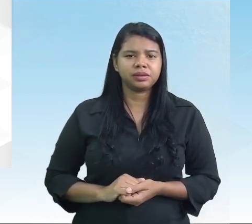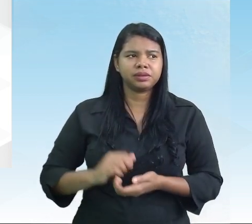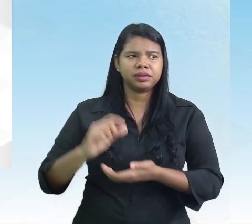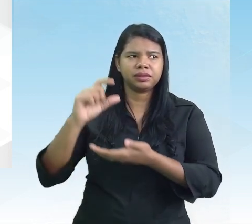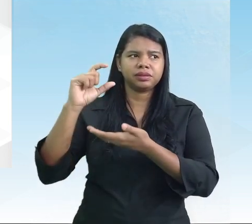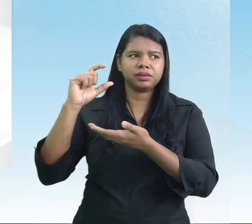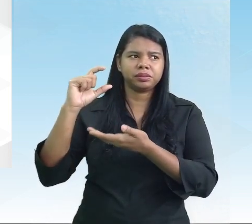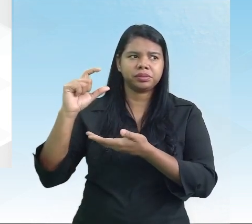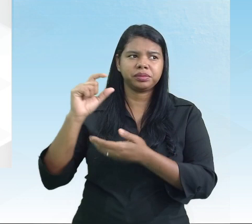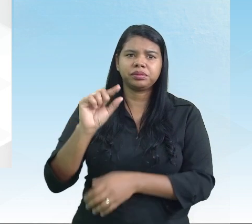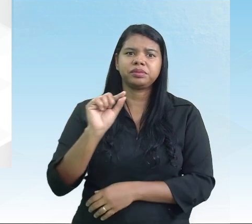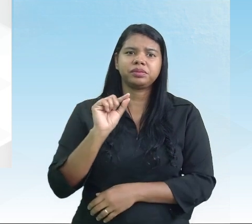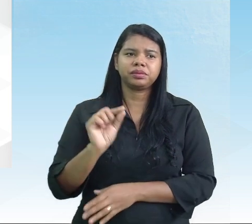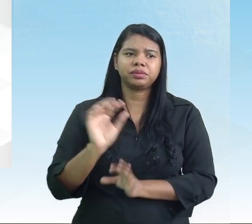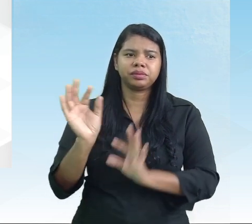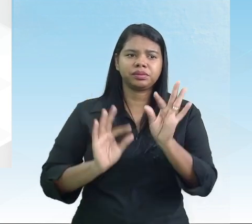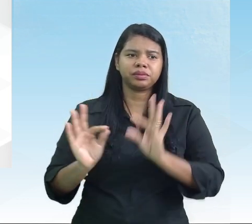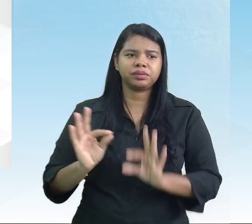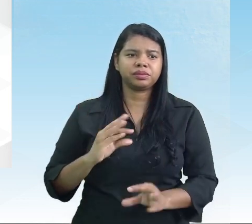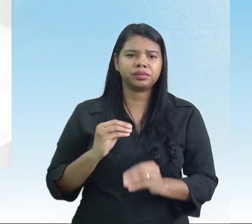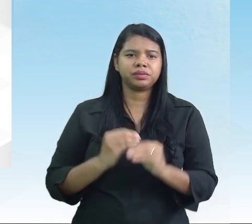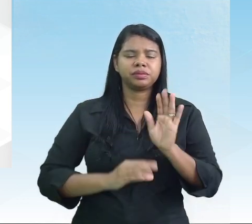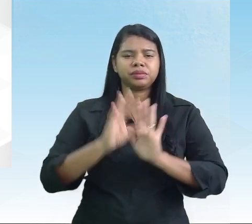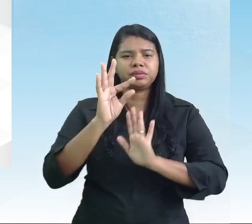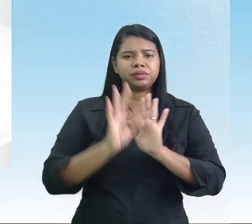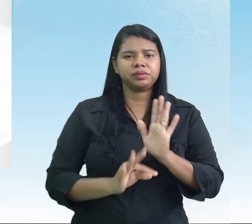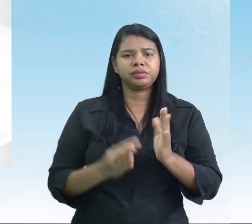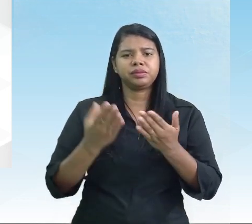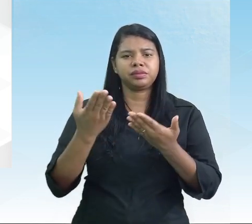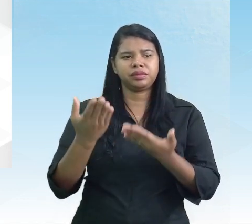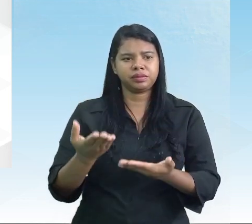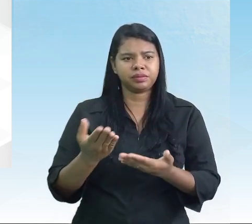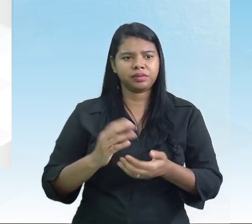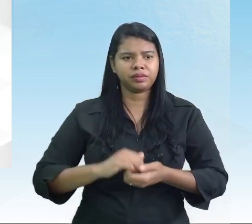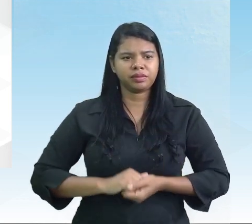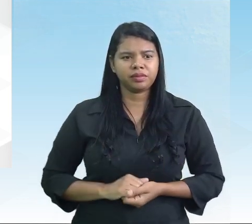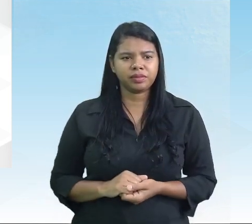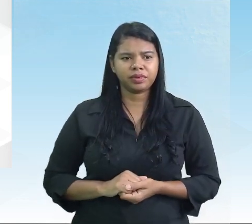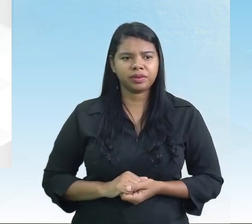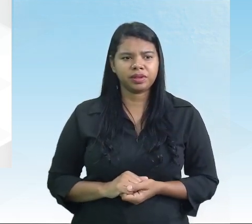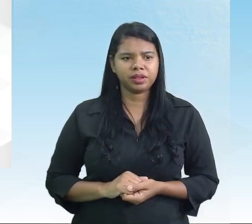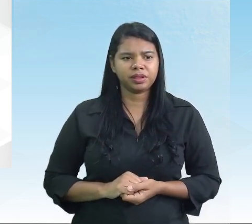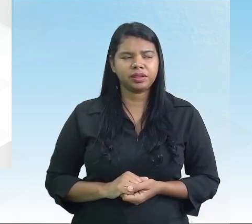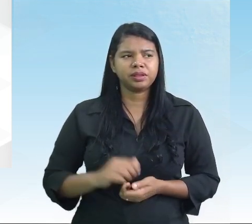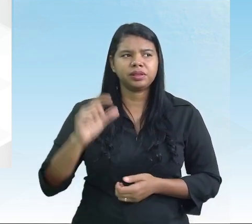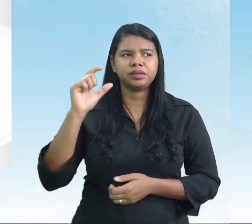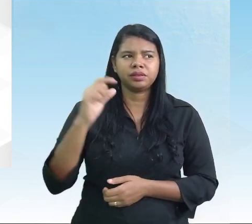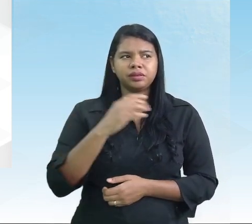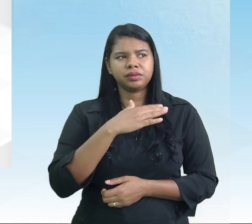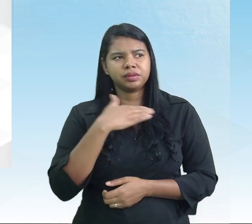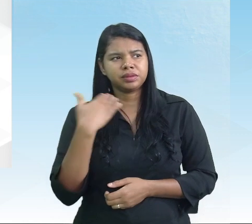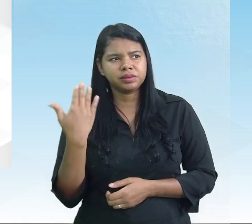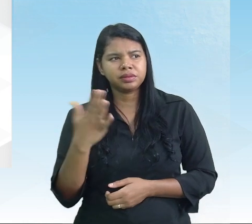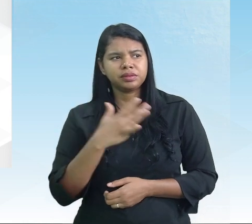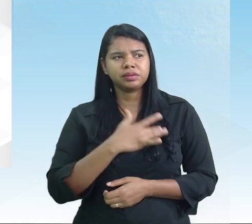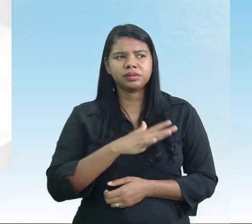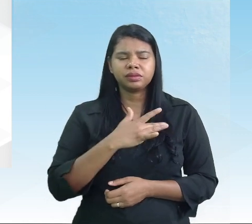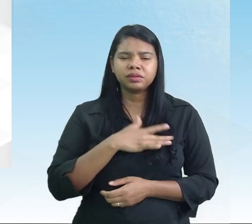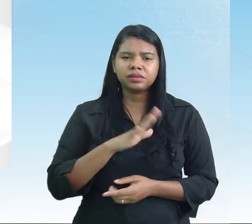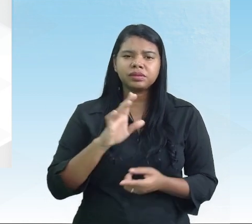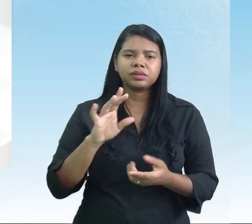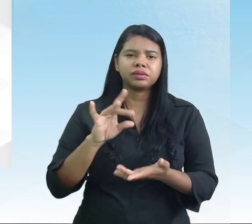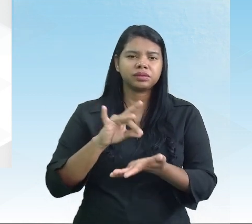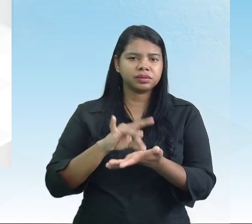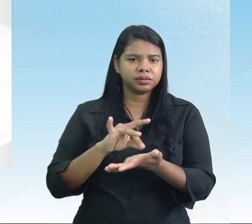palavras que vão nortear seu texto. Se é pena de morte, é claro que a palavra morte, pena, condenação,